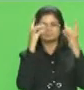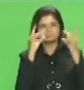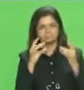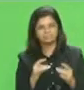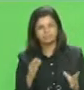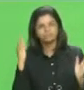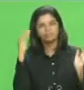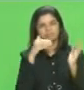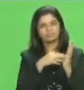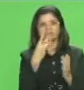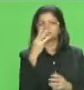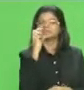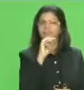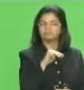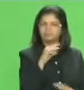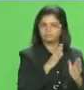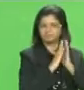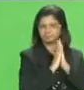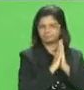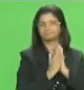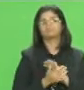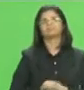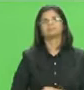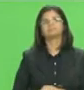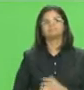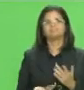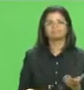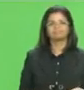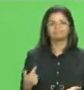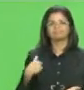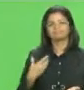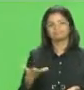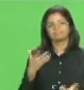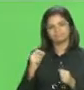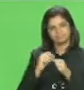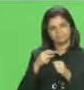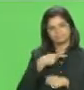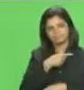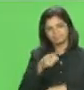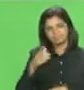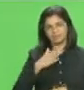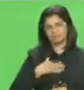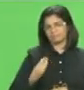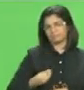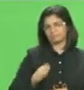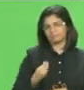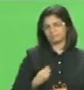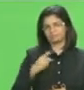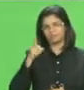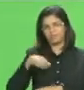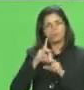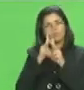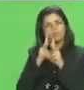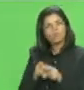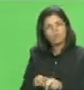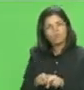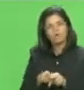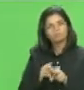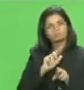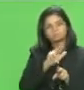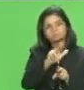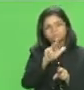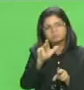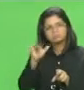finais. Três minutos, por favor. Gente, eu quero dizer para vocês que a minha vida, ela é igual a muitos de